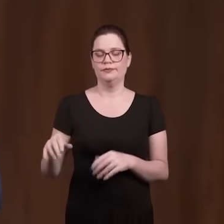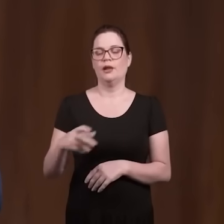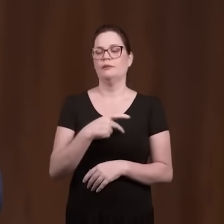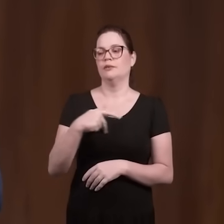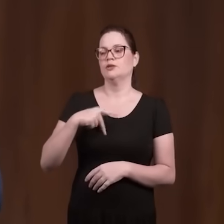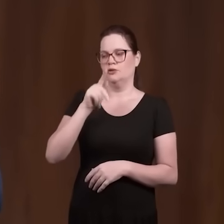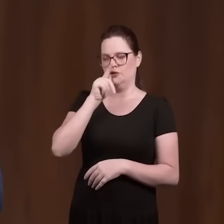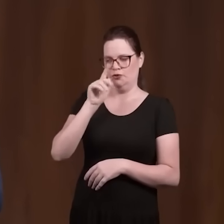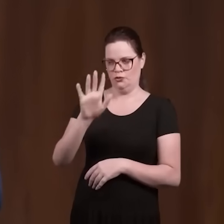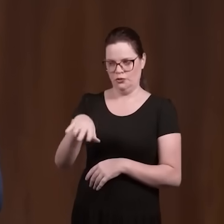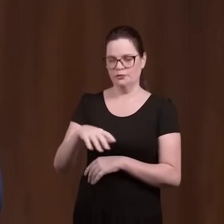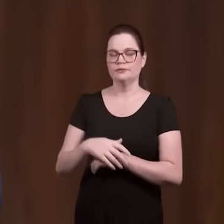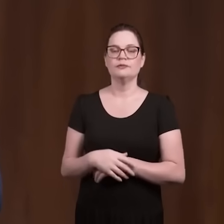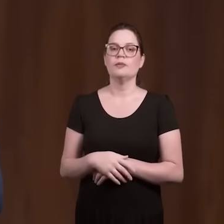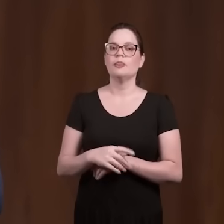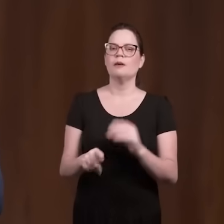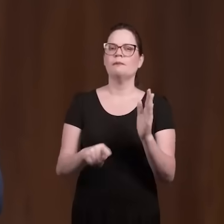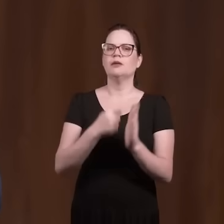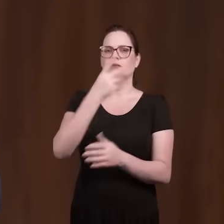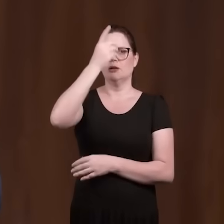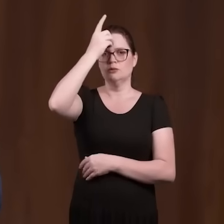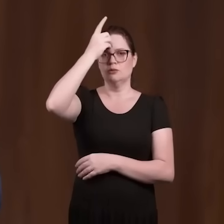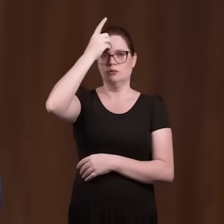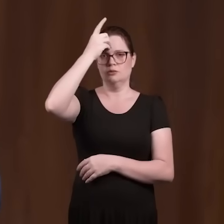Gilson, aí vem o primeiro dom,